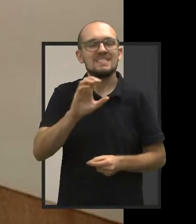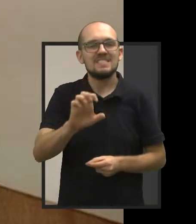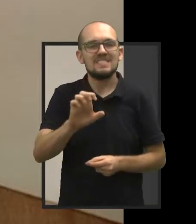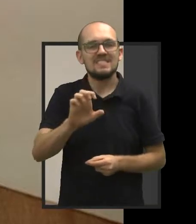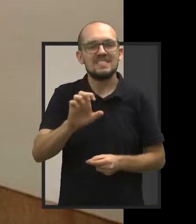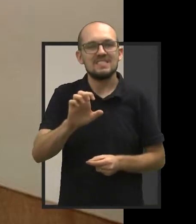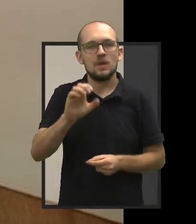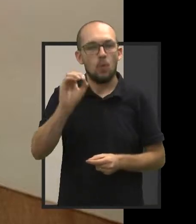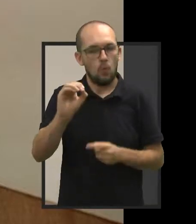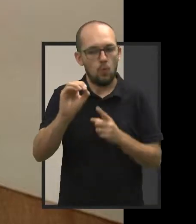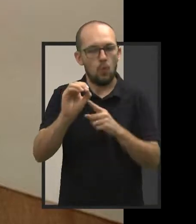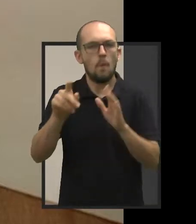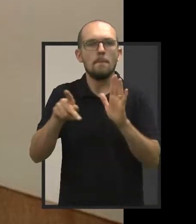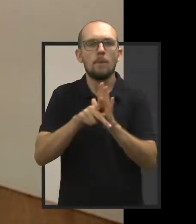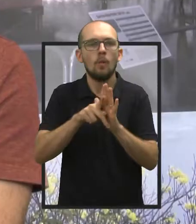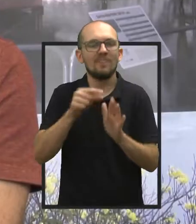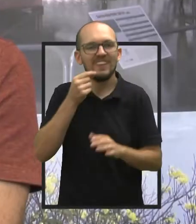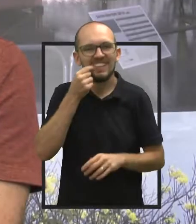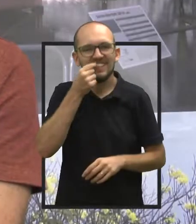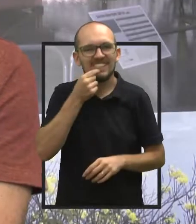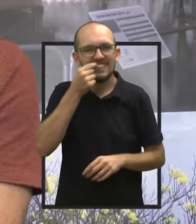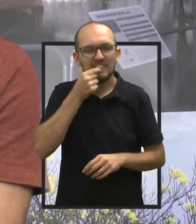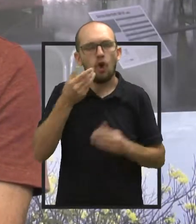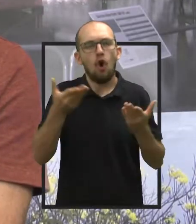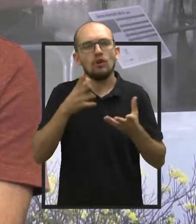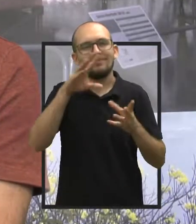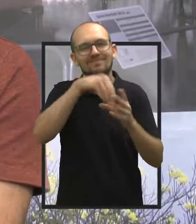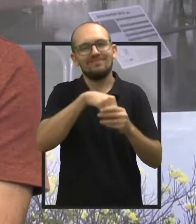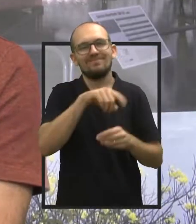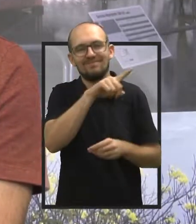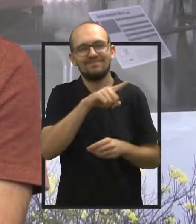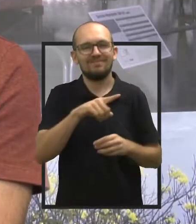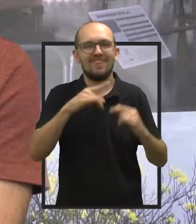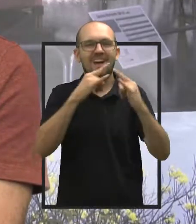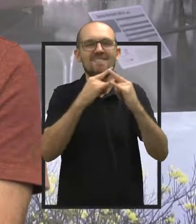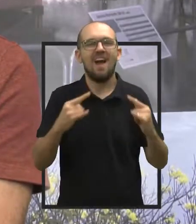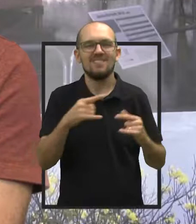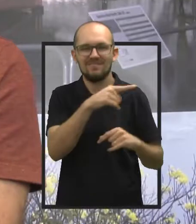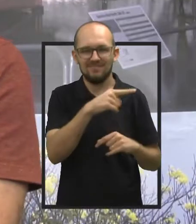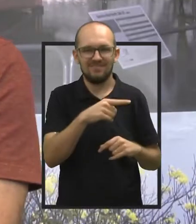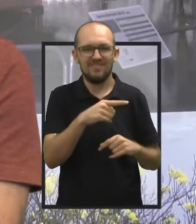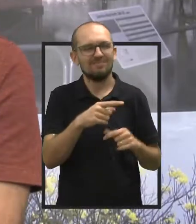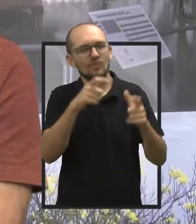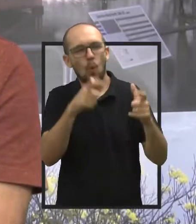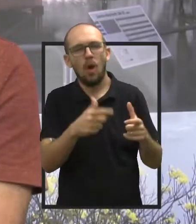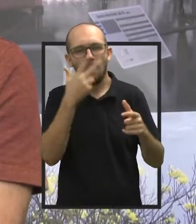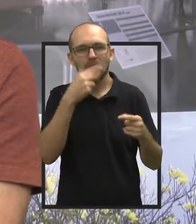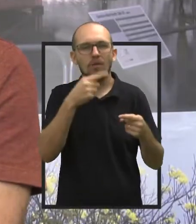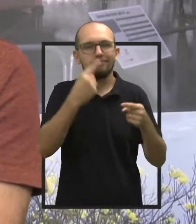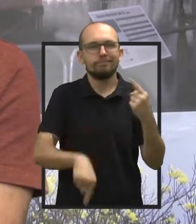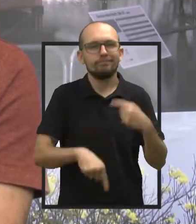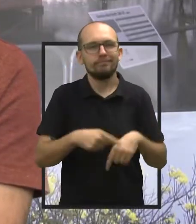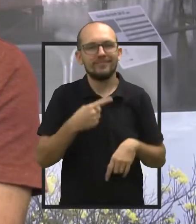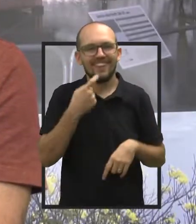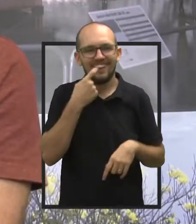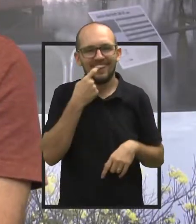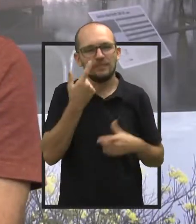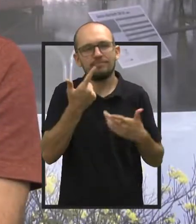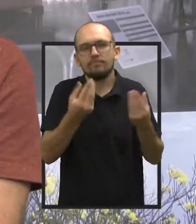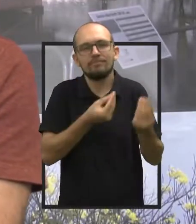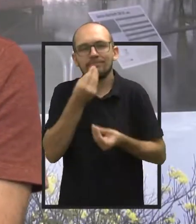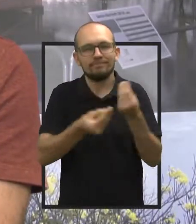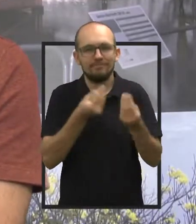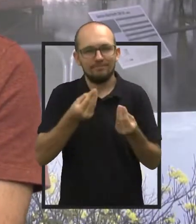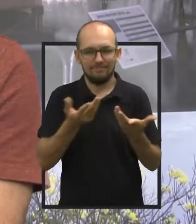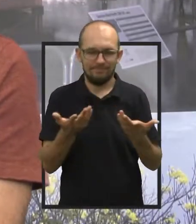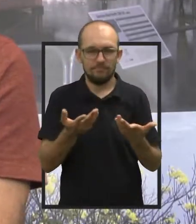de odontologia que hoje está lá no CAIC, né? Num prédio que não é adequado, né, para a demanda hoje da